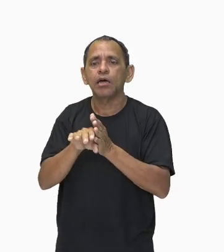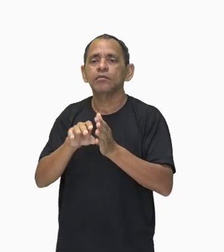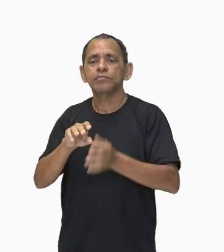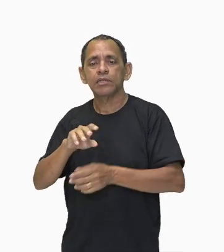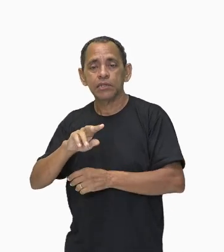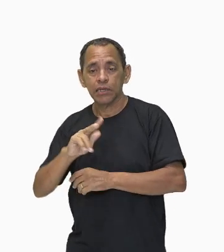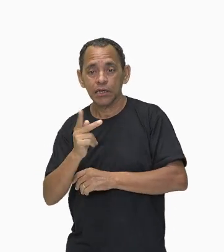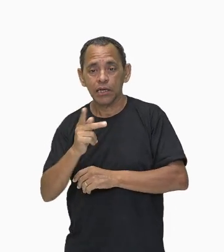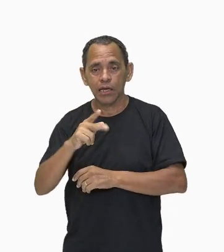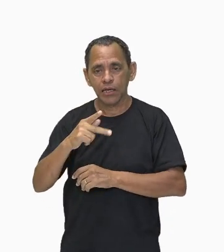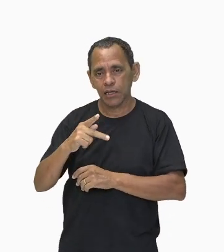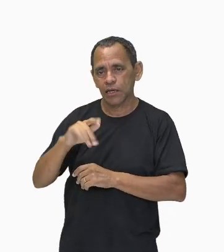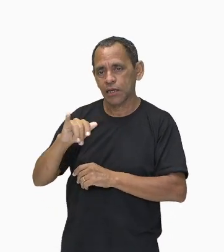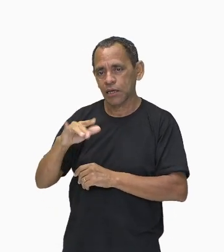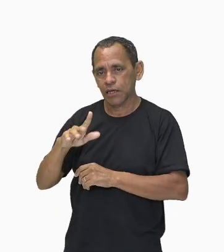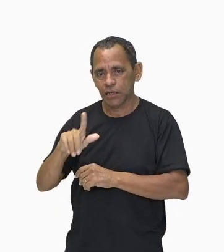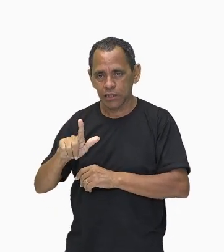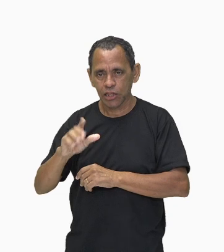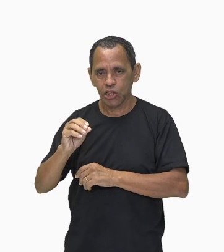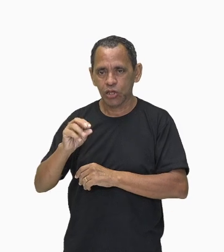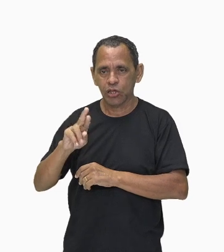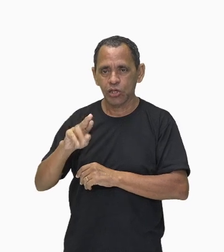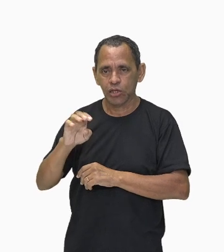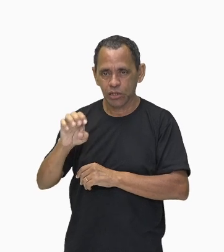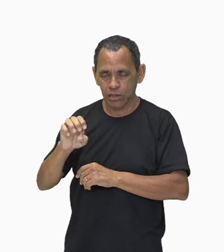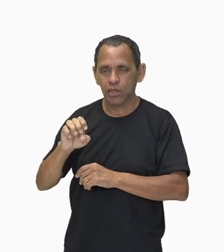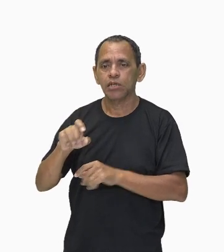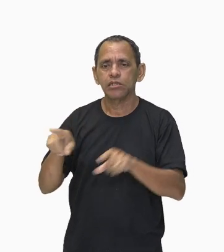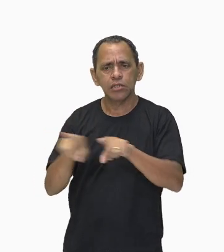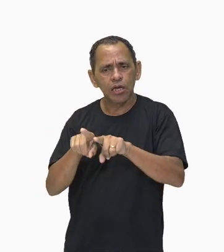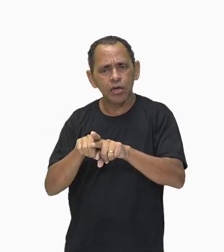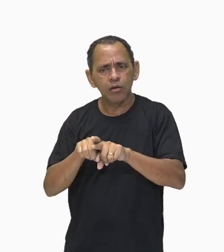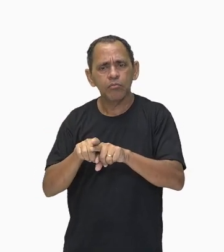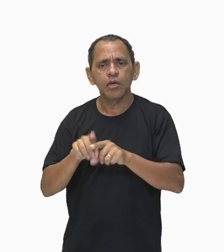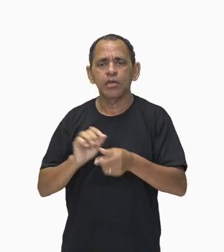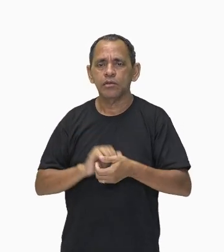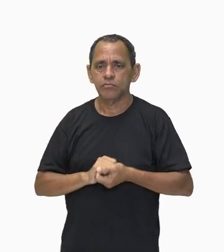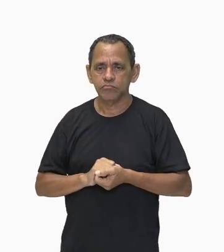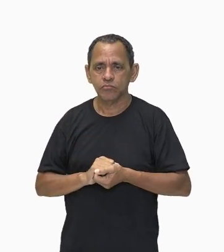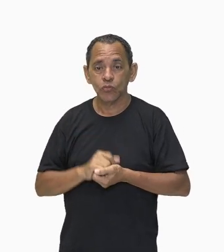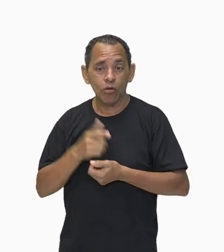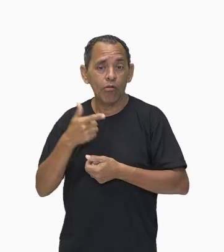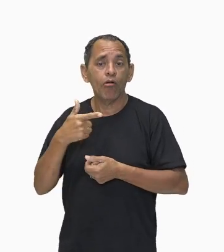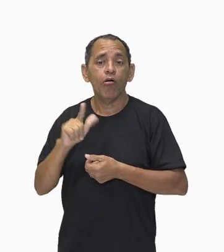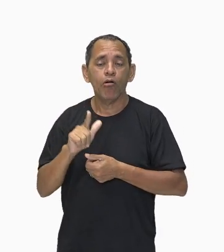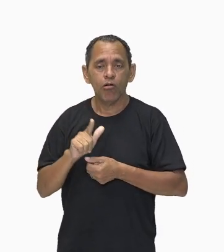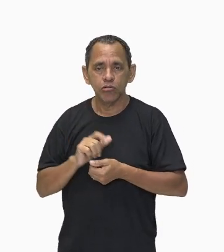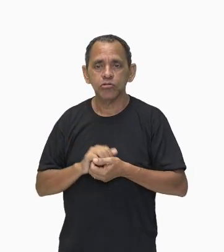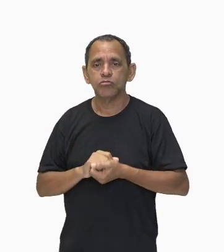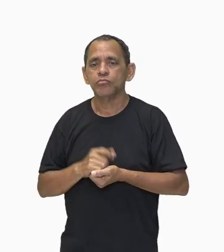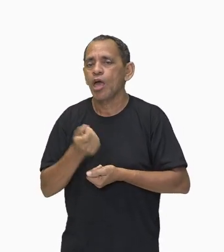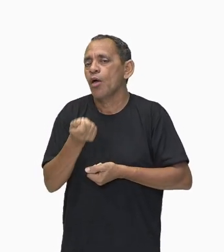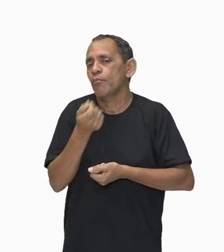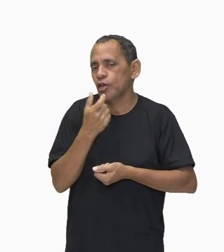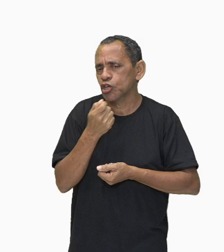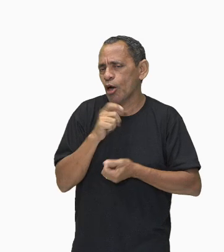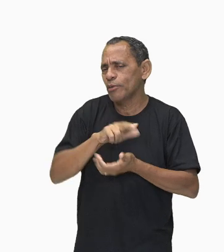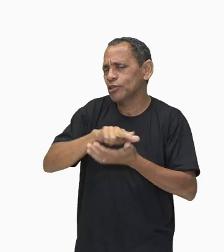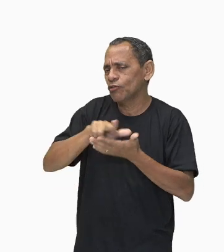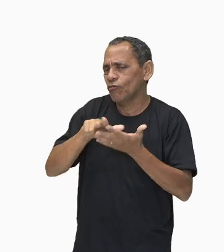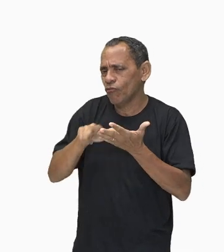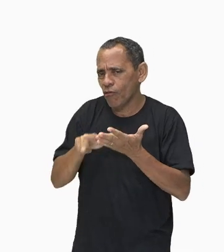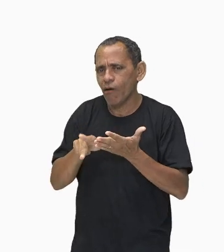como H. pylori. Também temos como causa o uso excessivo de anti-inflamatórios,